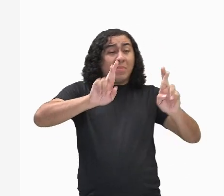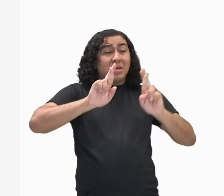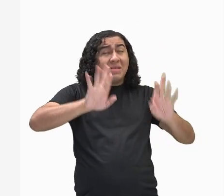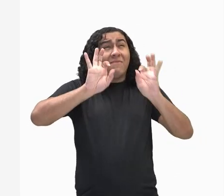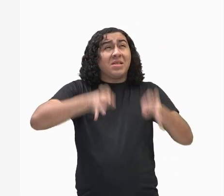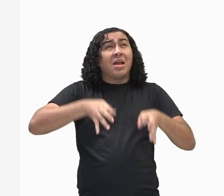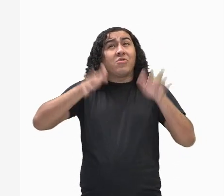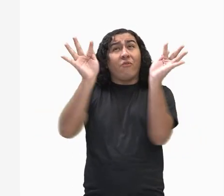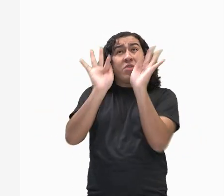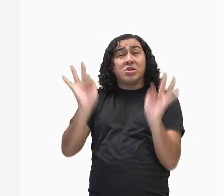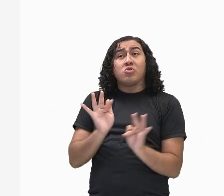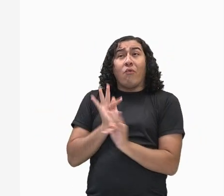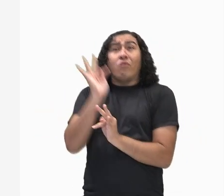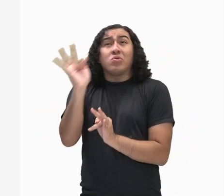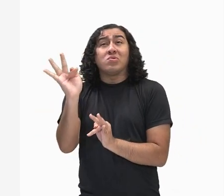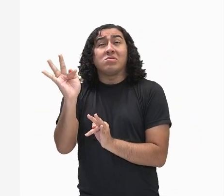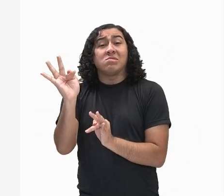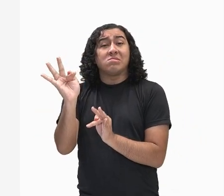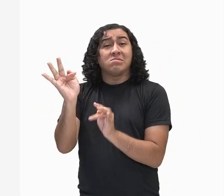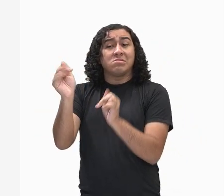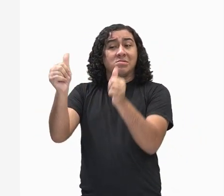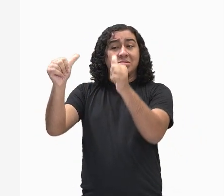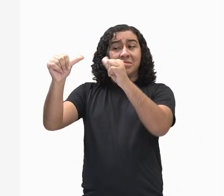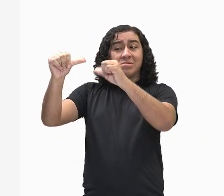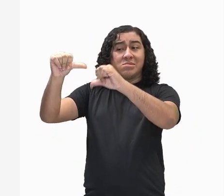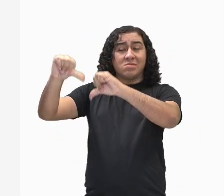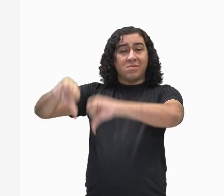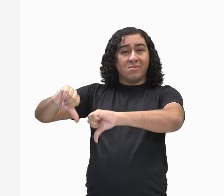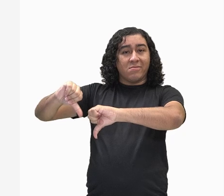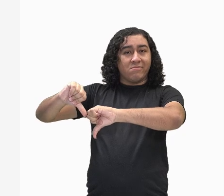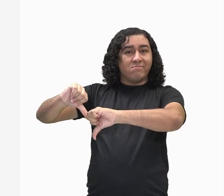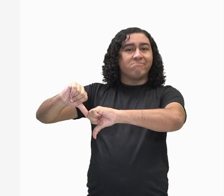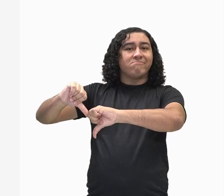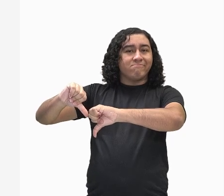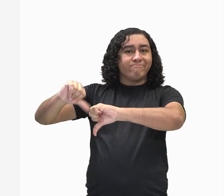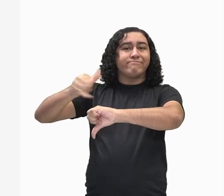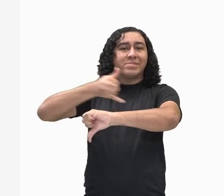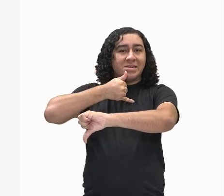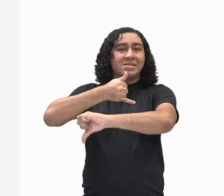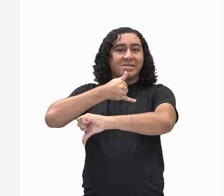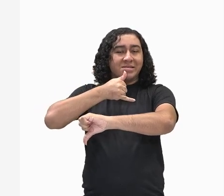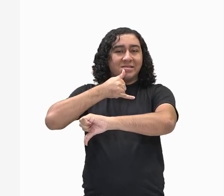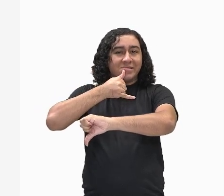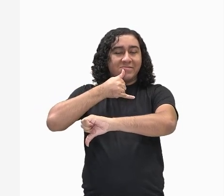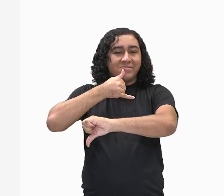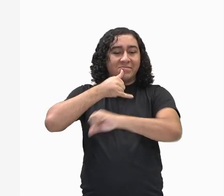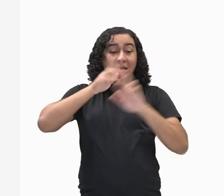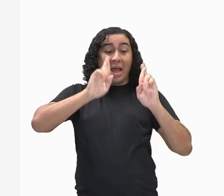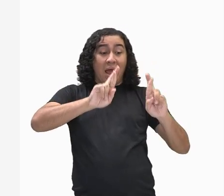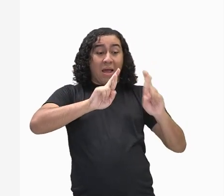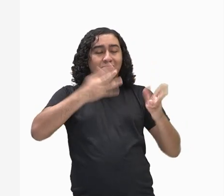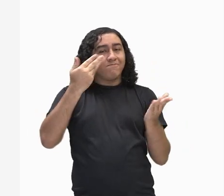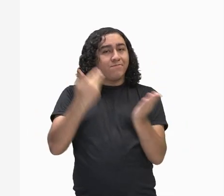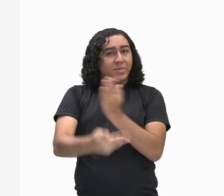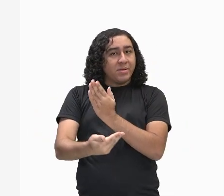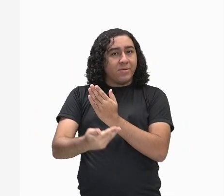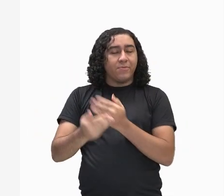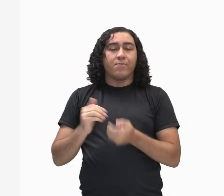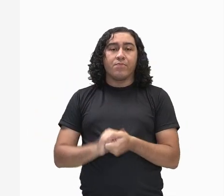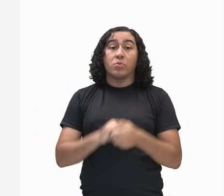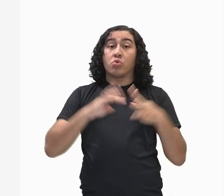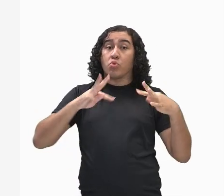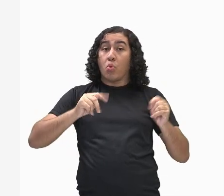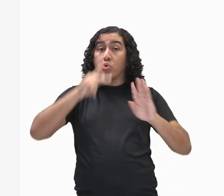mim. Esse é um novo paradigma que vai começar a aparecer aí, tá bom? O plano moldado com